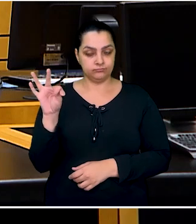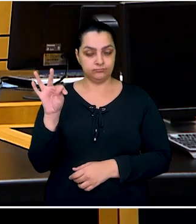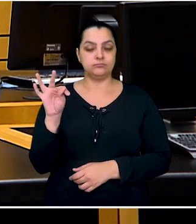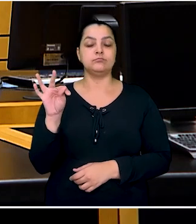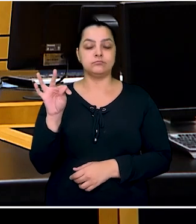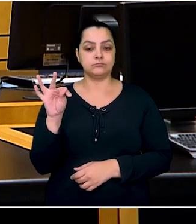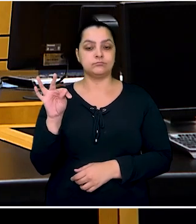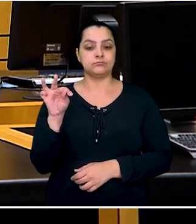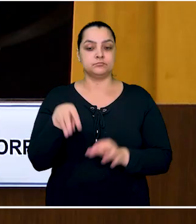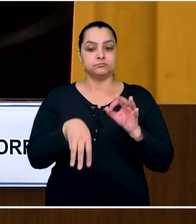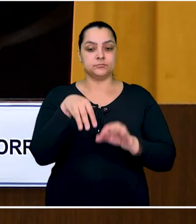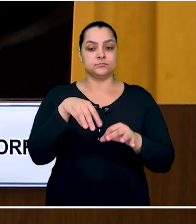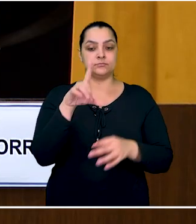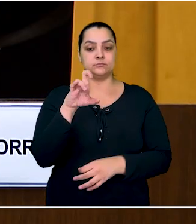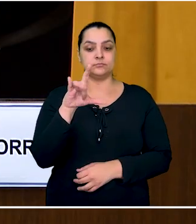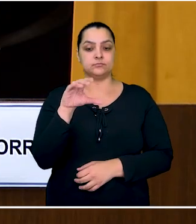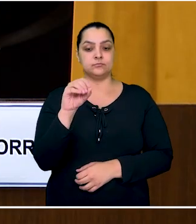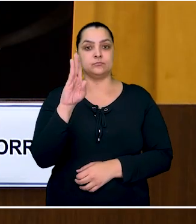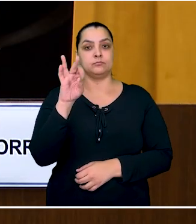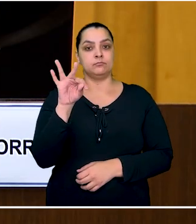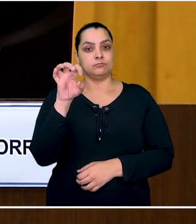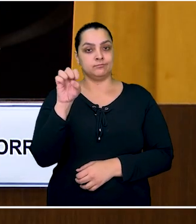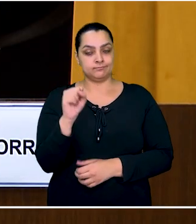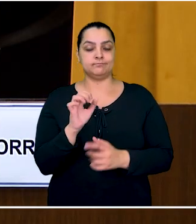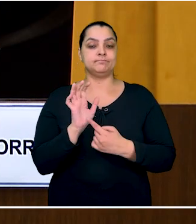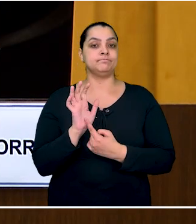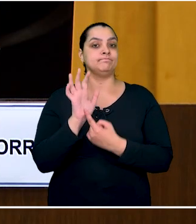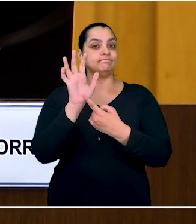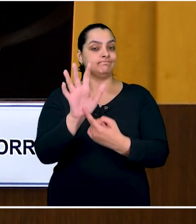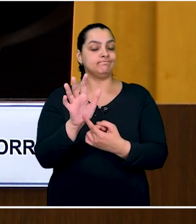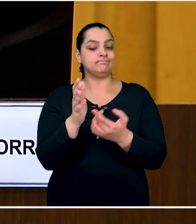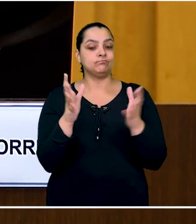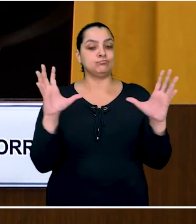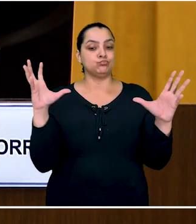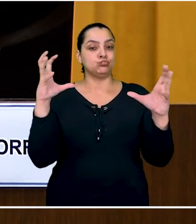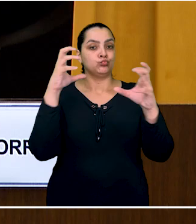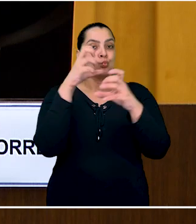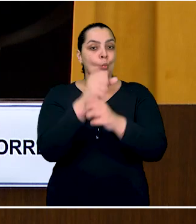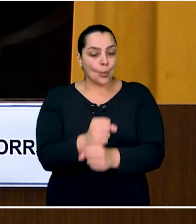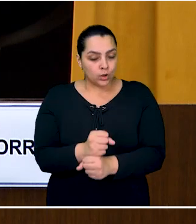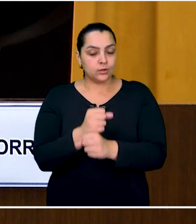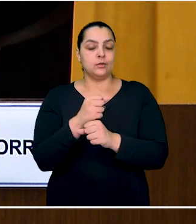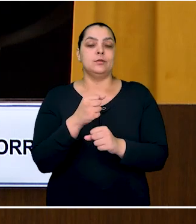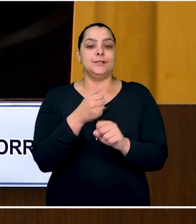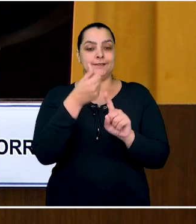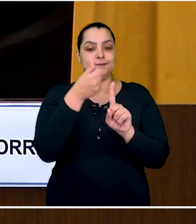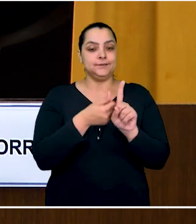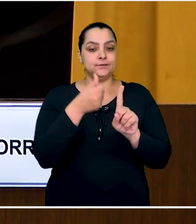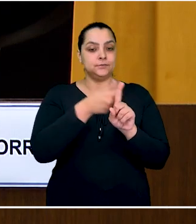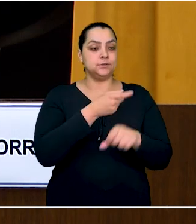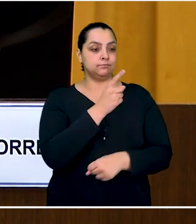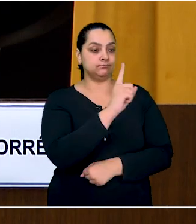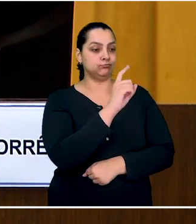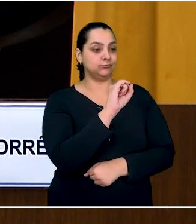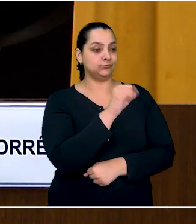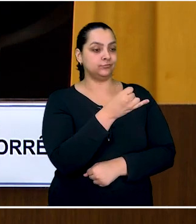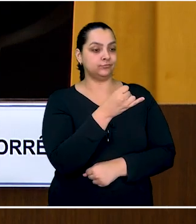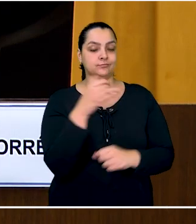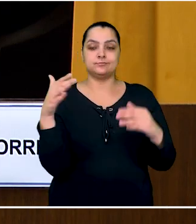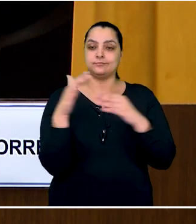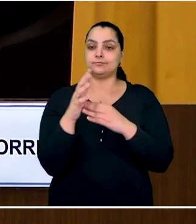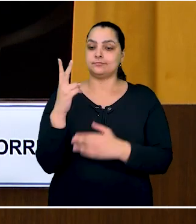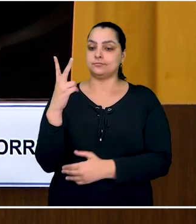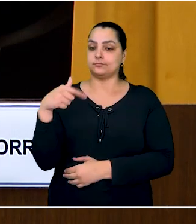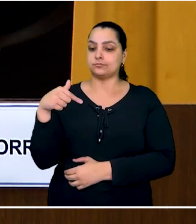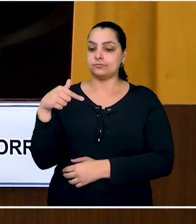da Justiça do Trabalho, ministro Lélio Bentes Corrêa, apresentou o balanço das atividades no período de 1º de janeiro